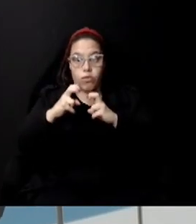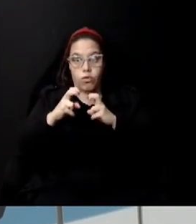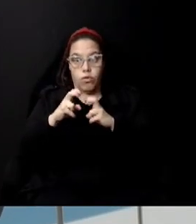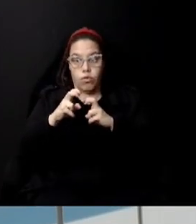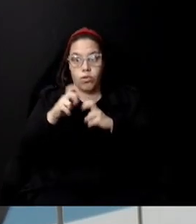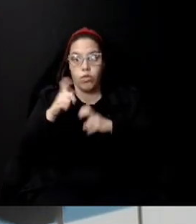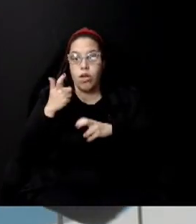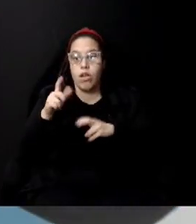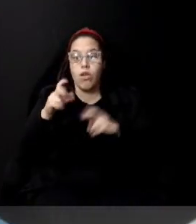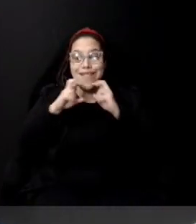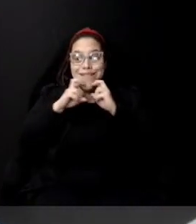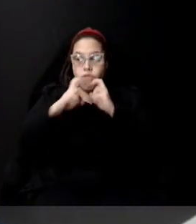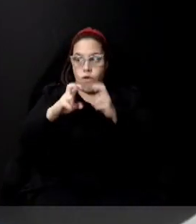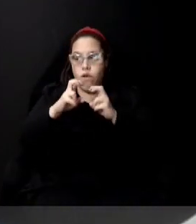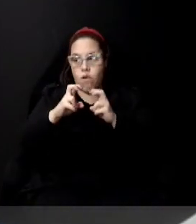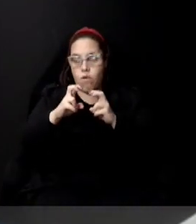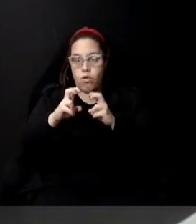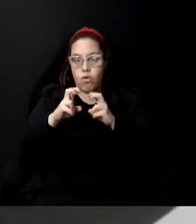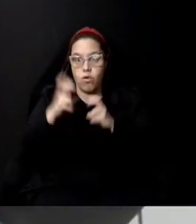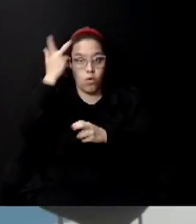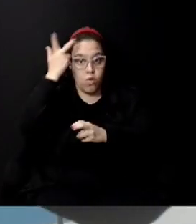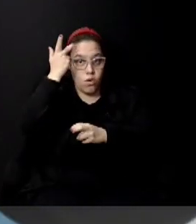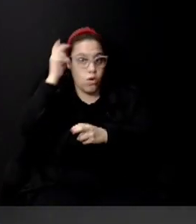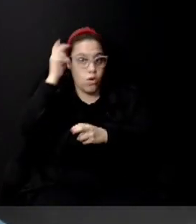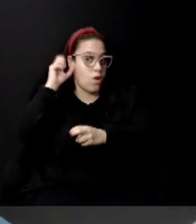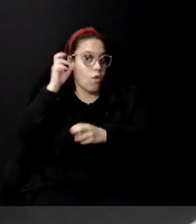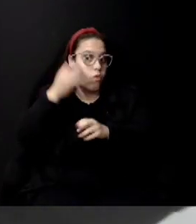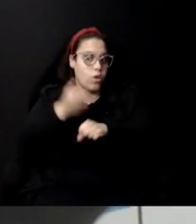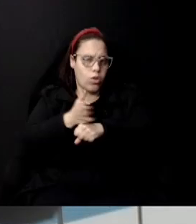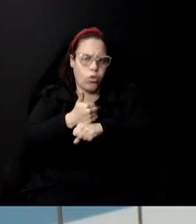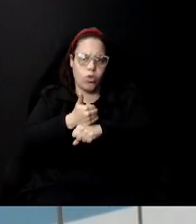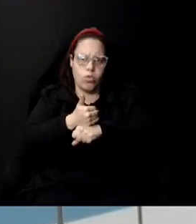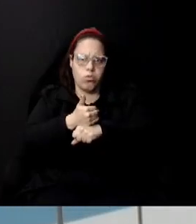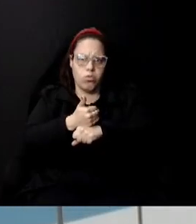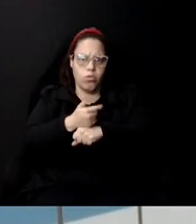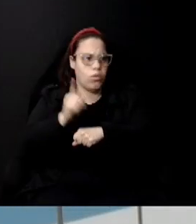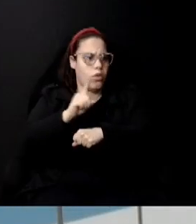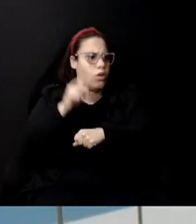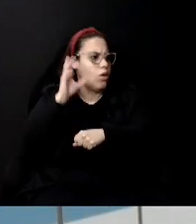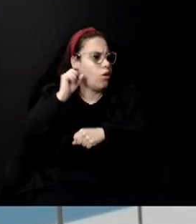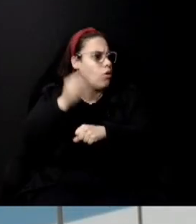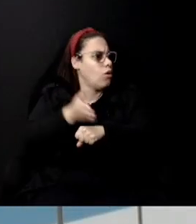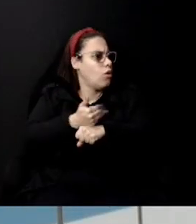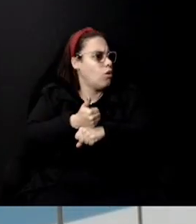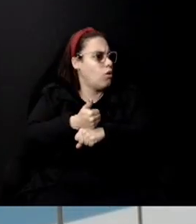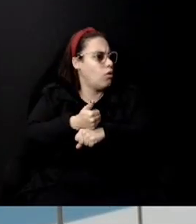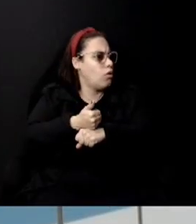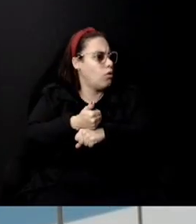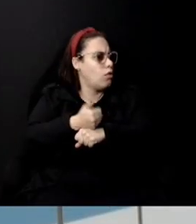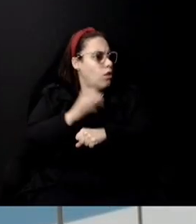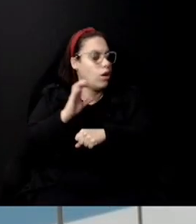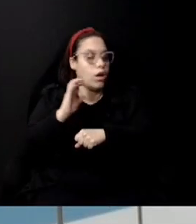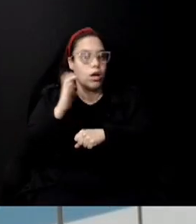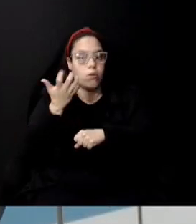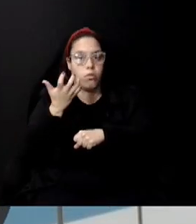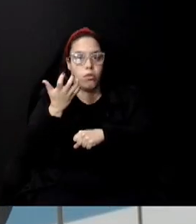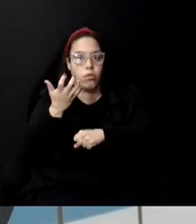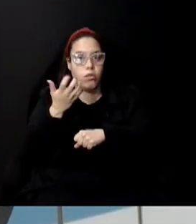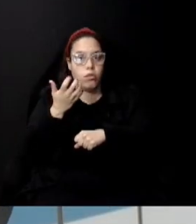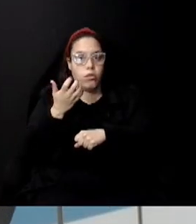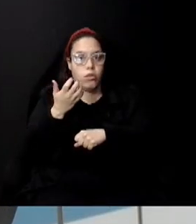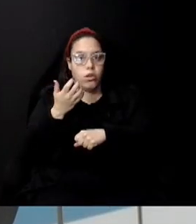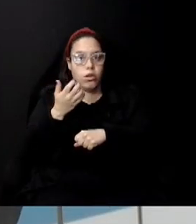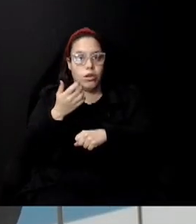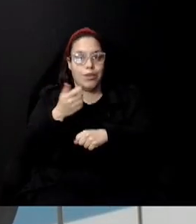voz, normalmente não era ouvido antes. Então, se não era ouvido antes, as pessoas acabavam por contar